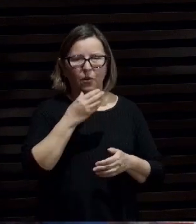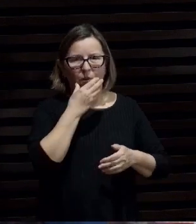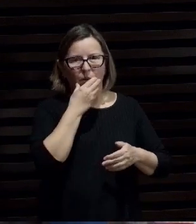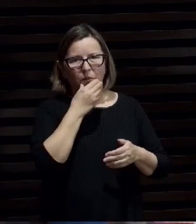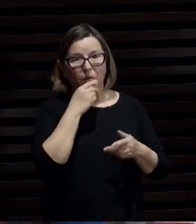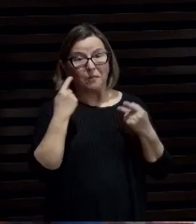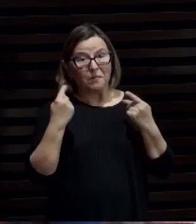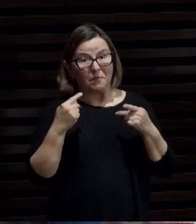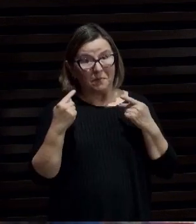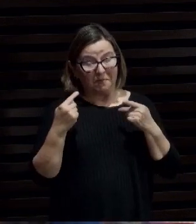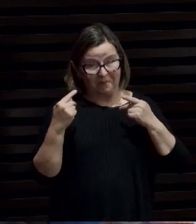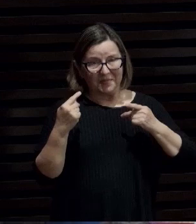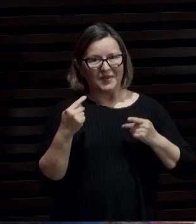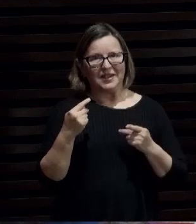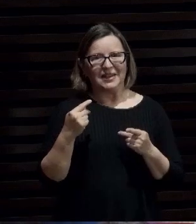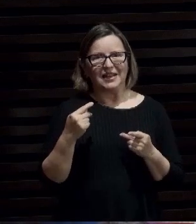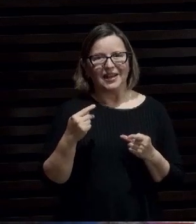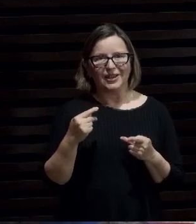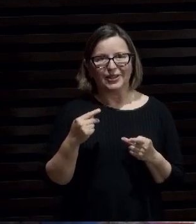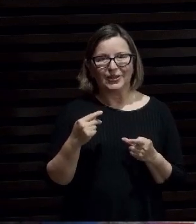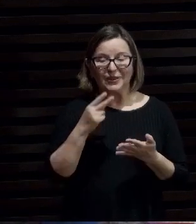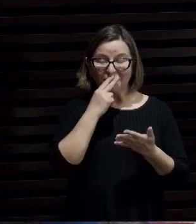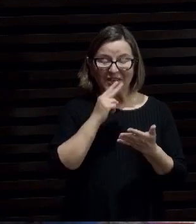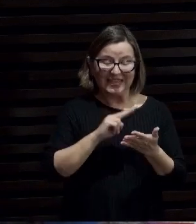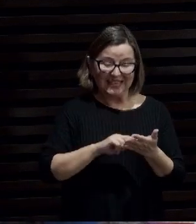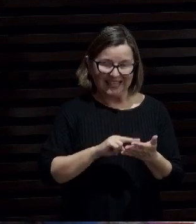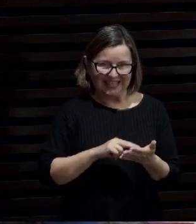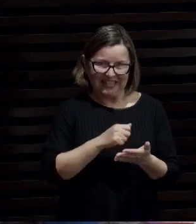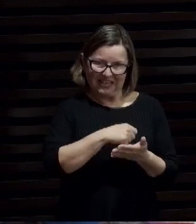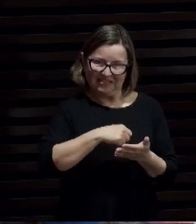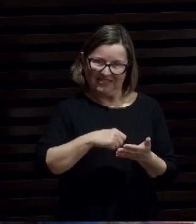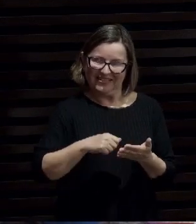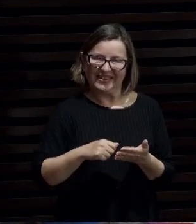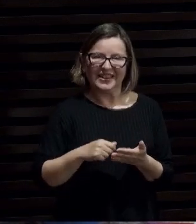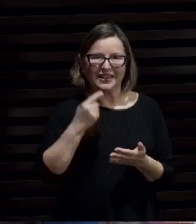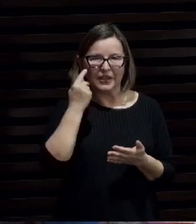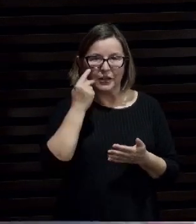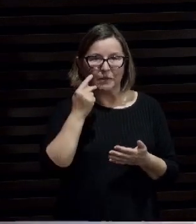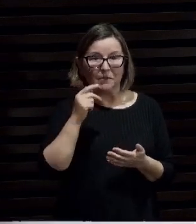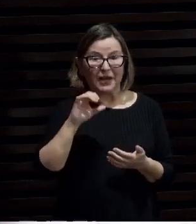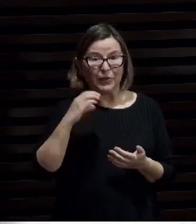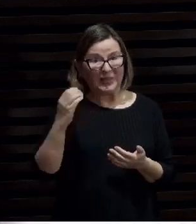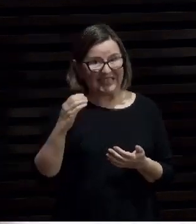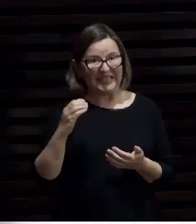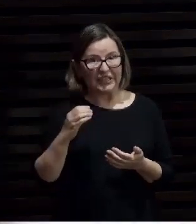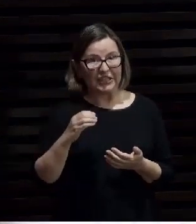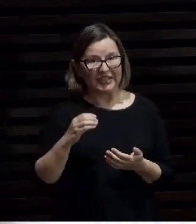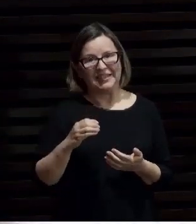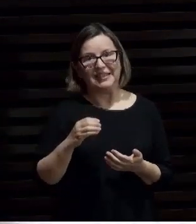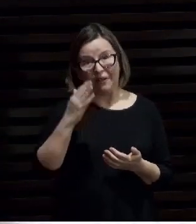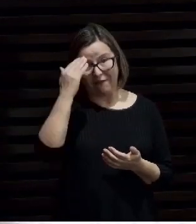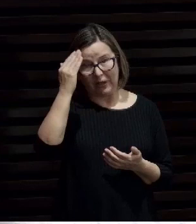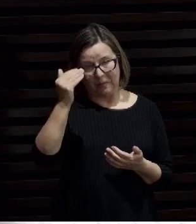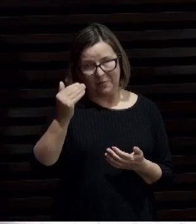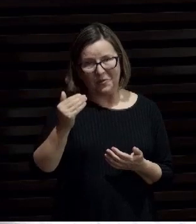parabéns, eletricidade, muito bom, vai ajudar a humanidade, mas tem um negócio mais importante. Novo nascimento.